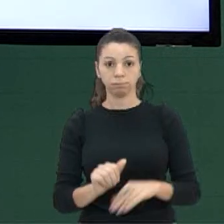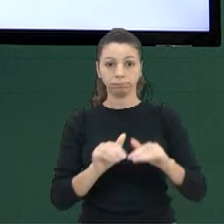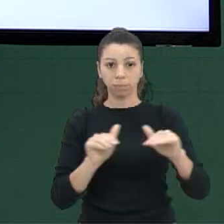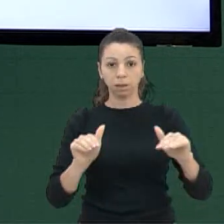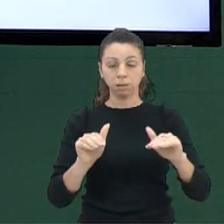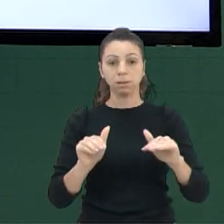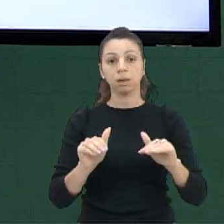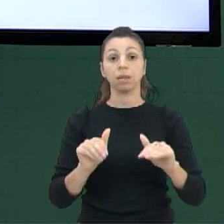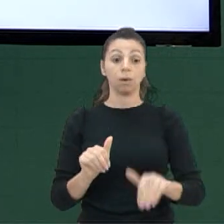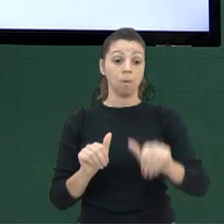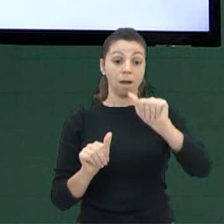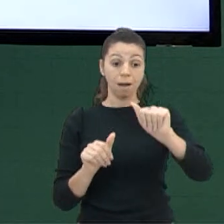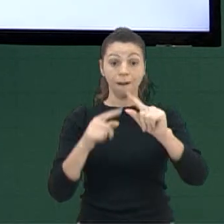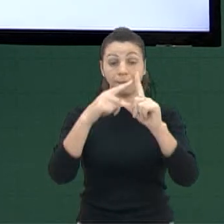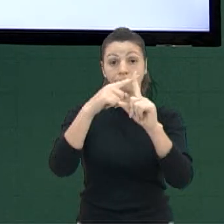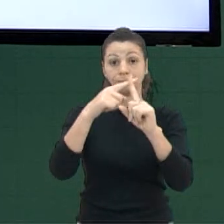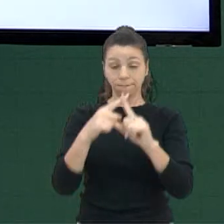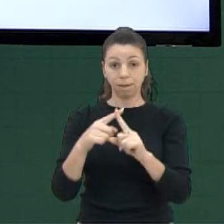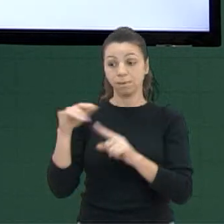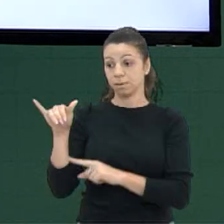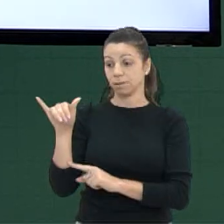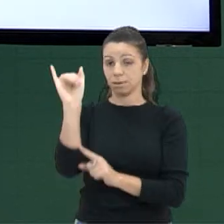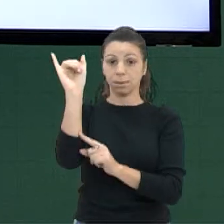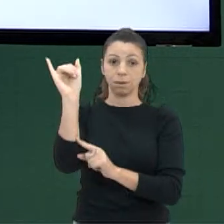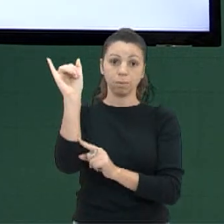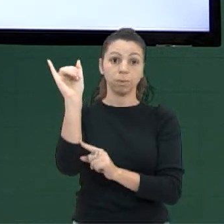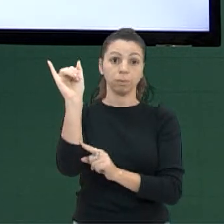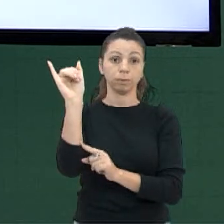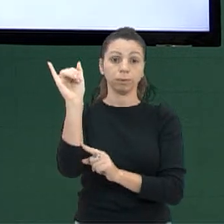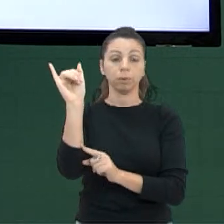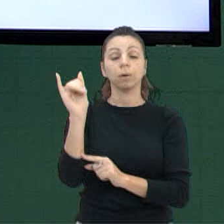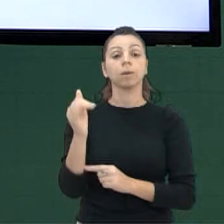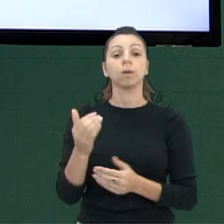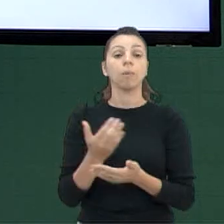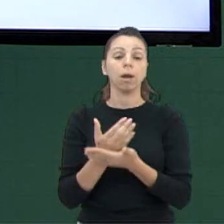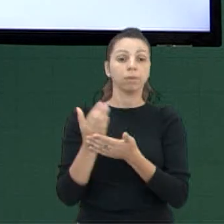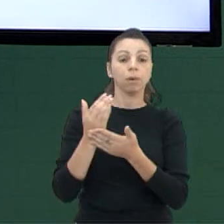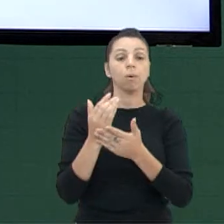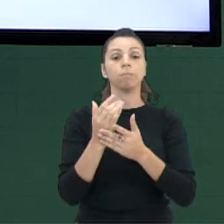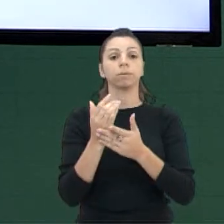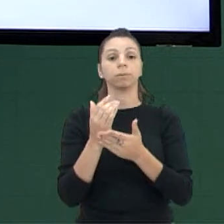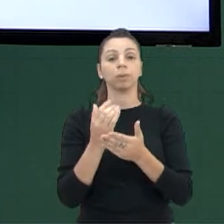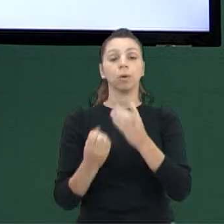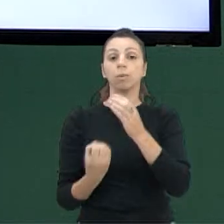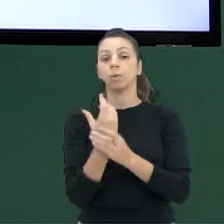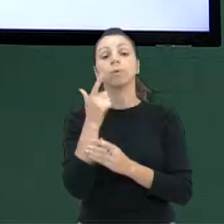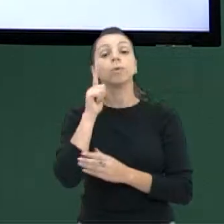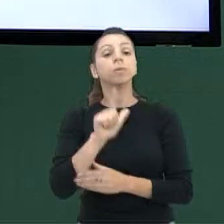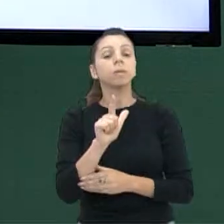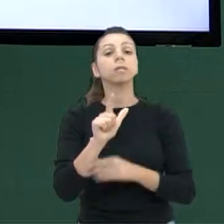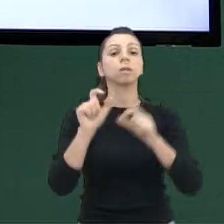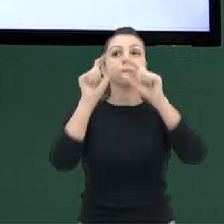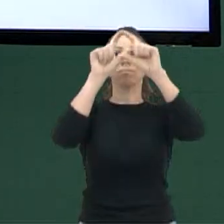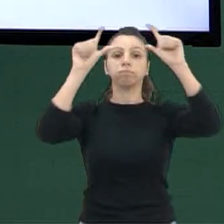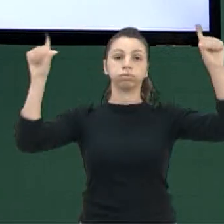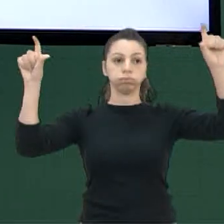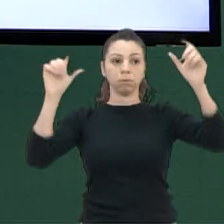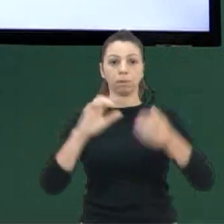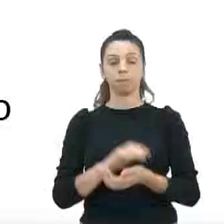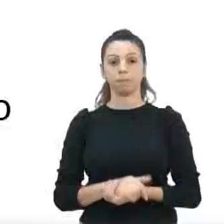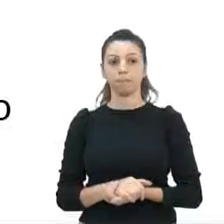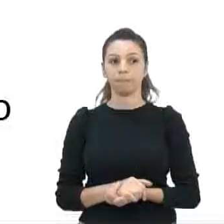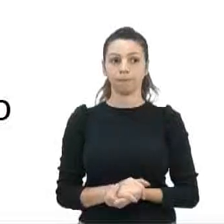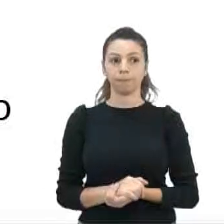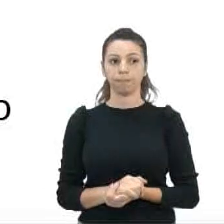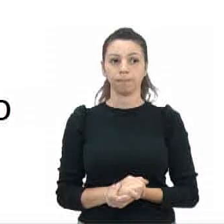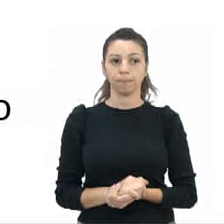as letras. Dessa forma, eu consigo montar a minha expressão algébrica. Vamos continuar? Olha lá.